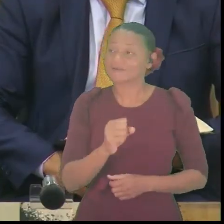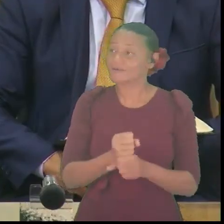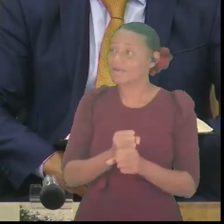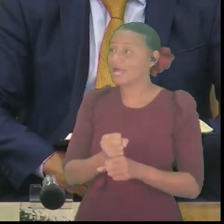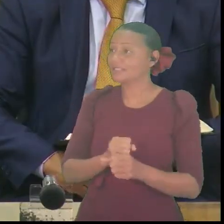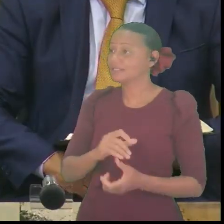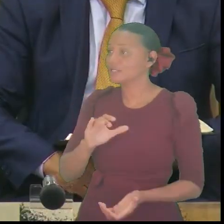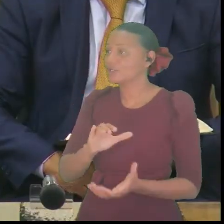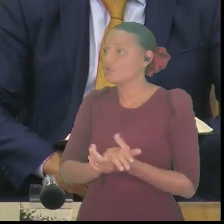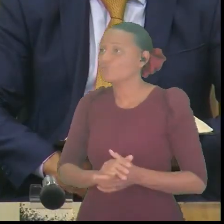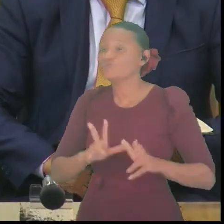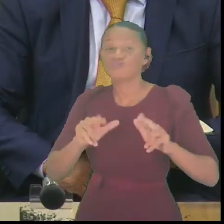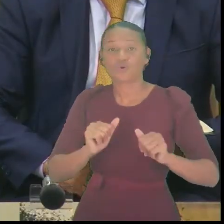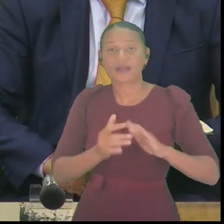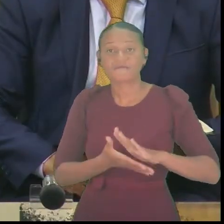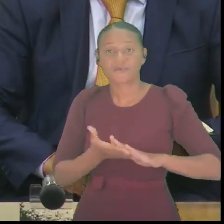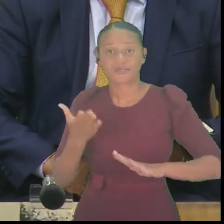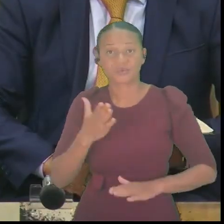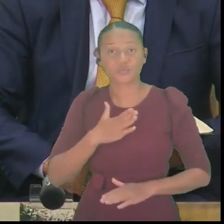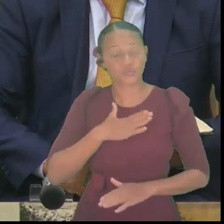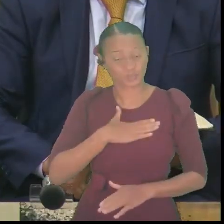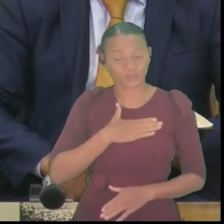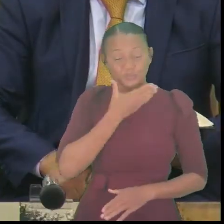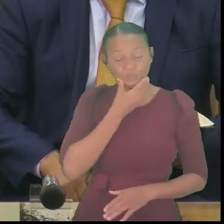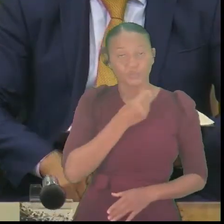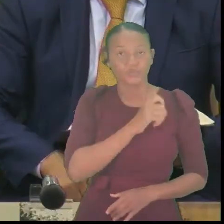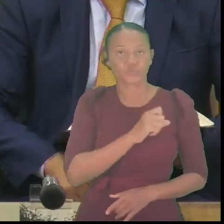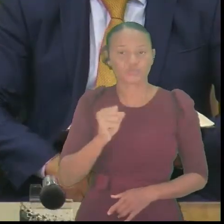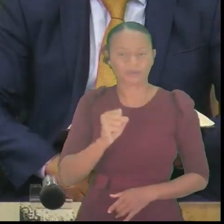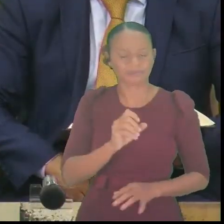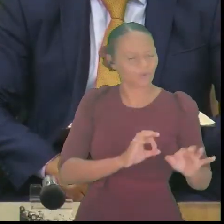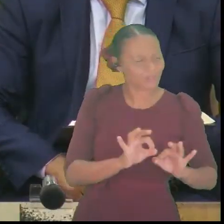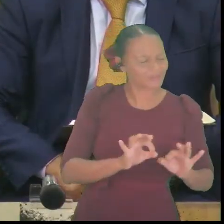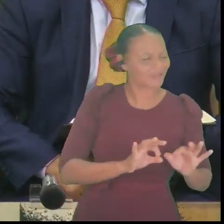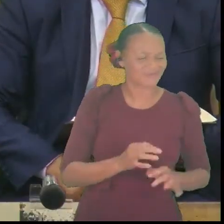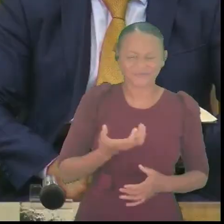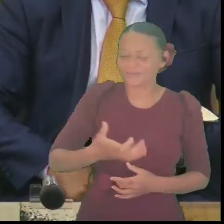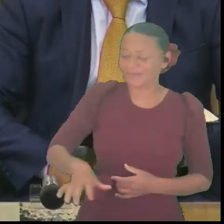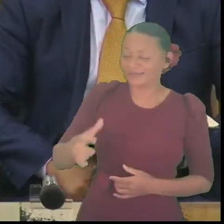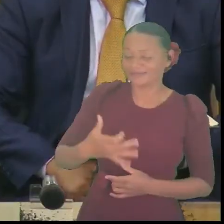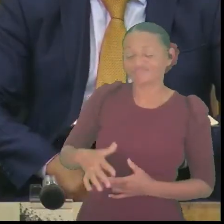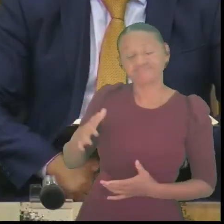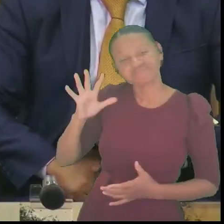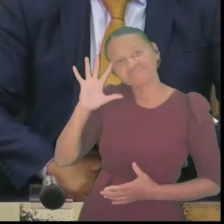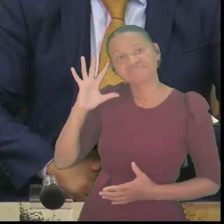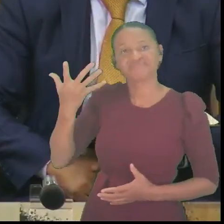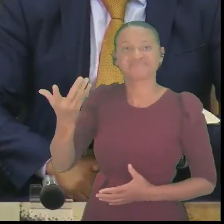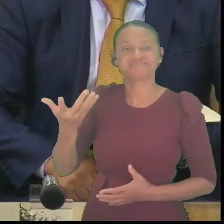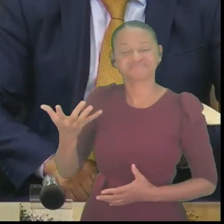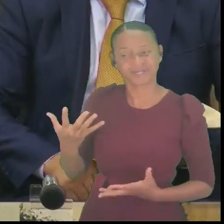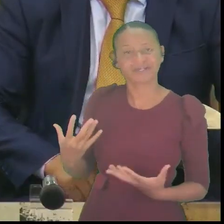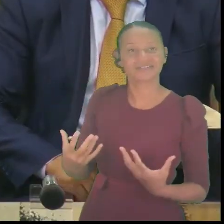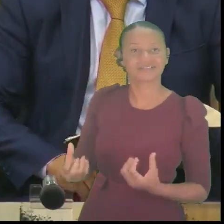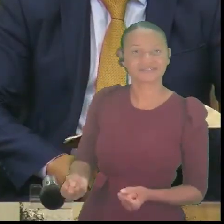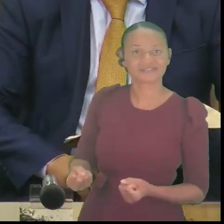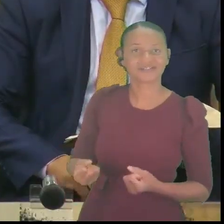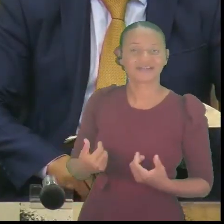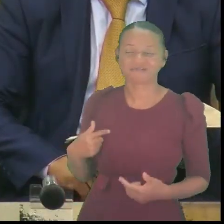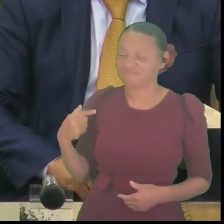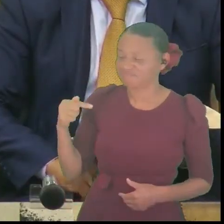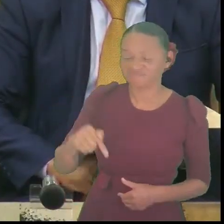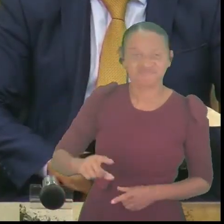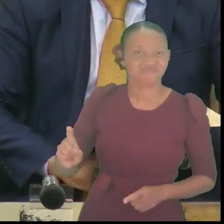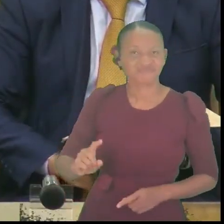tinha feito uma viagem com meu sogro. Planejava, meu sogro nunca queria fazer. Dessa vez ele resolveu vir, então eu nem viria, minha